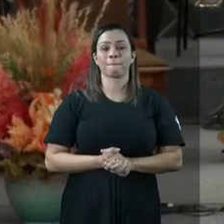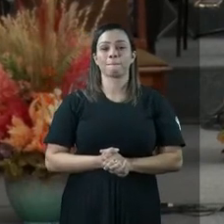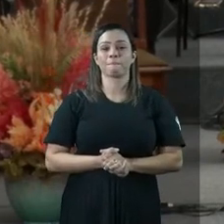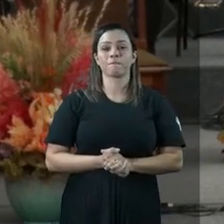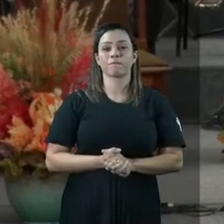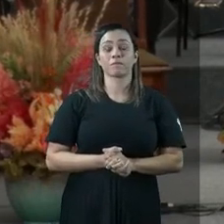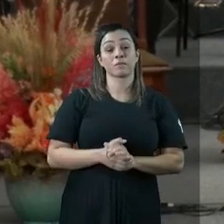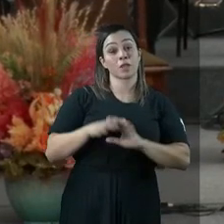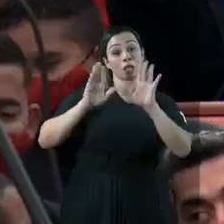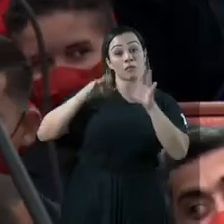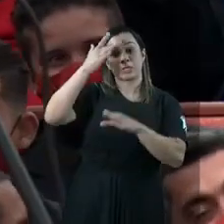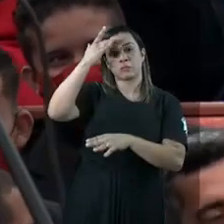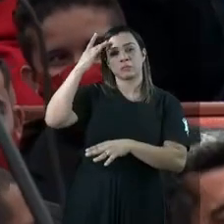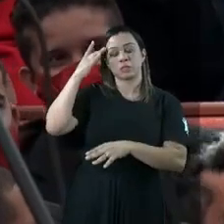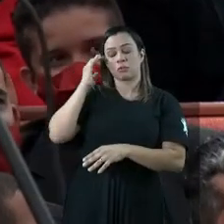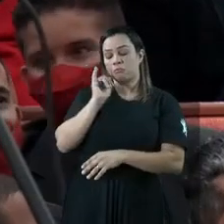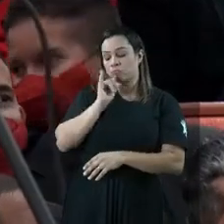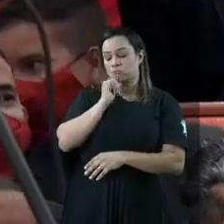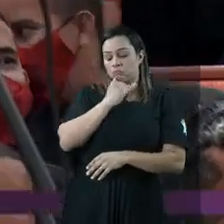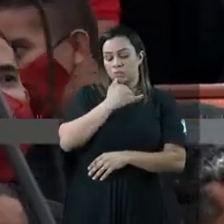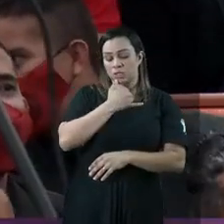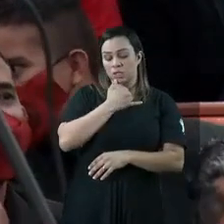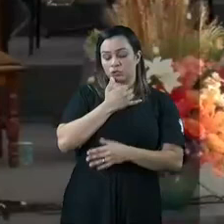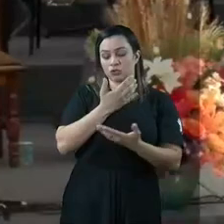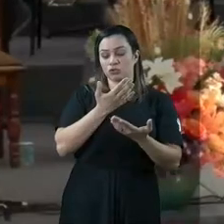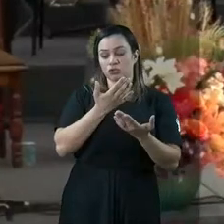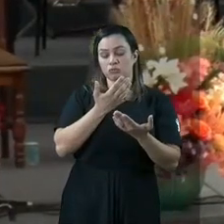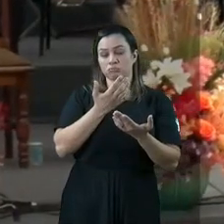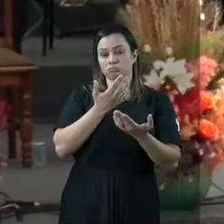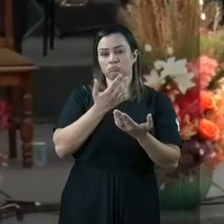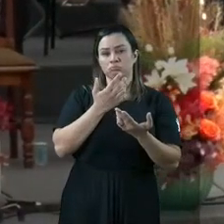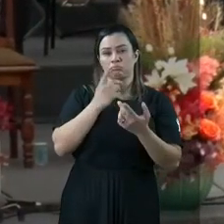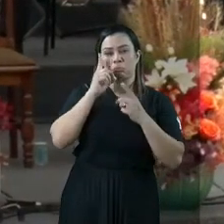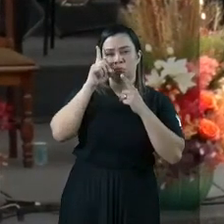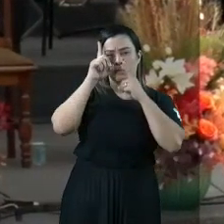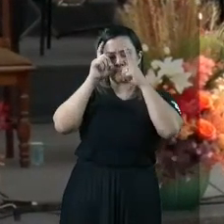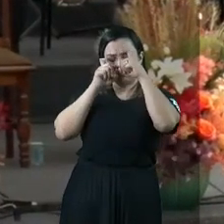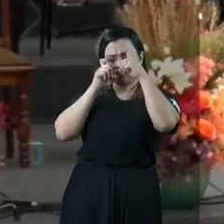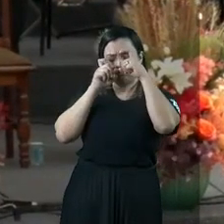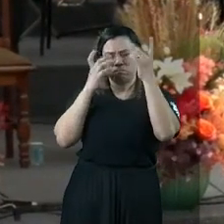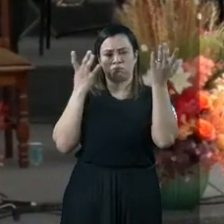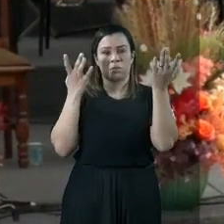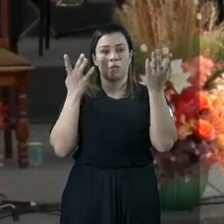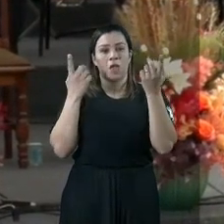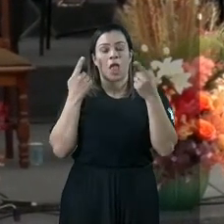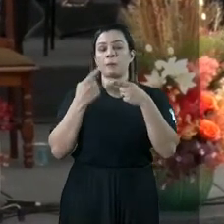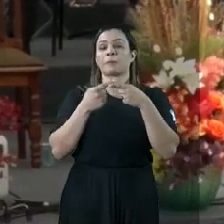humilharam. Pastor, como é que ele está vendo que eu estou com a cara fechada? Eu estou de máscara. Ele ora por